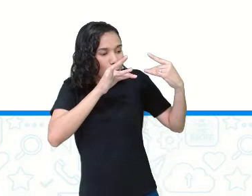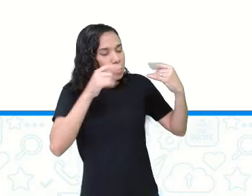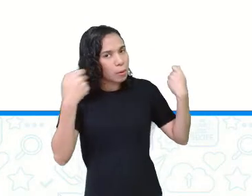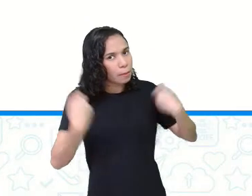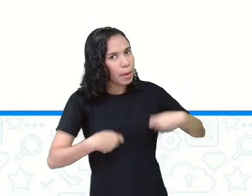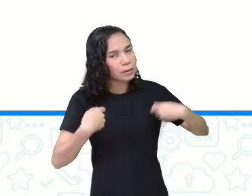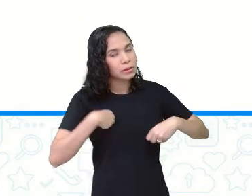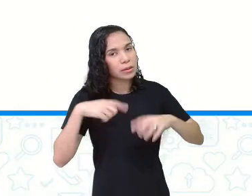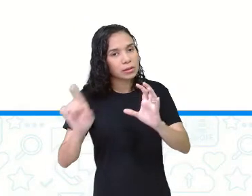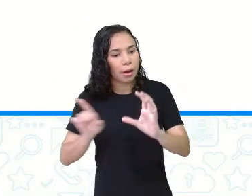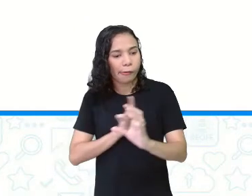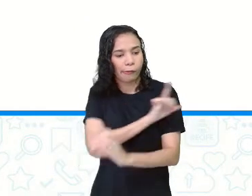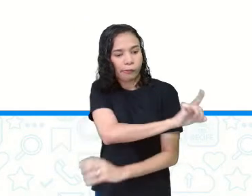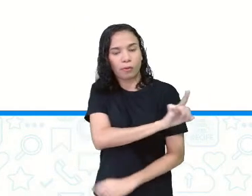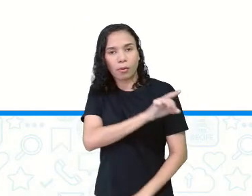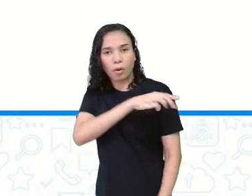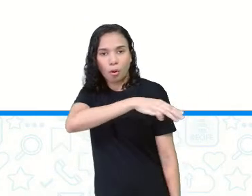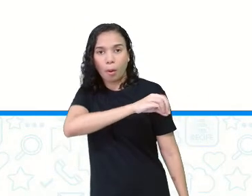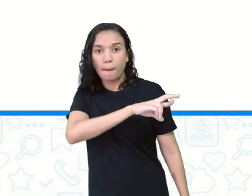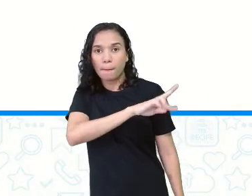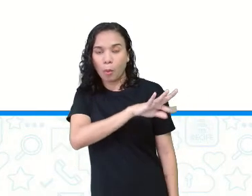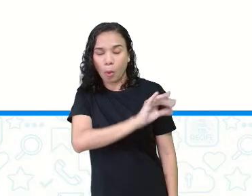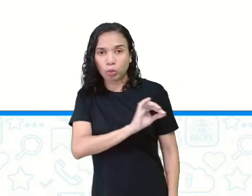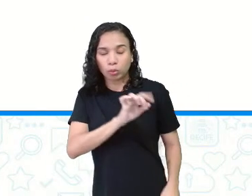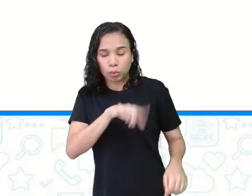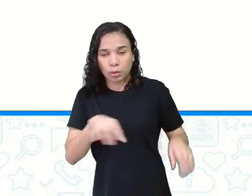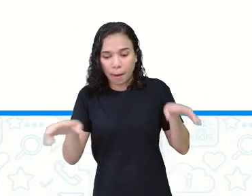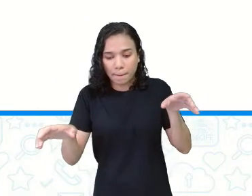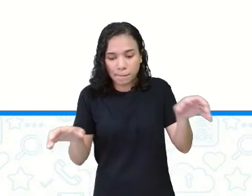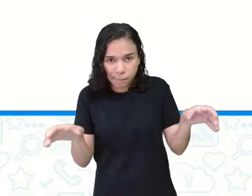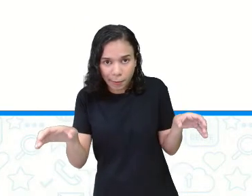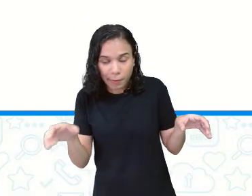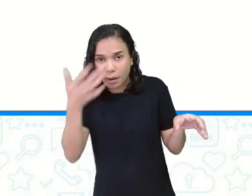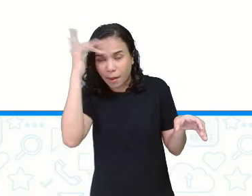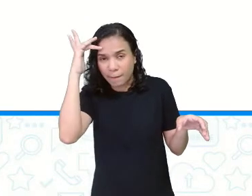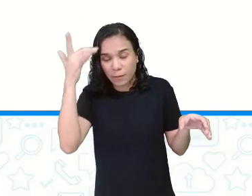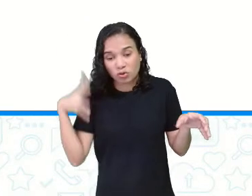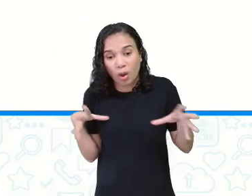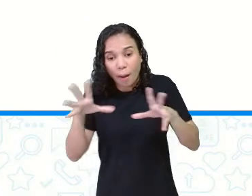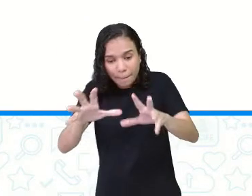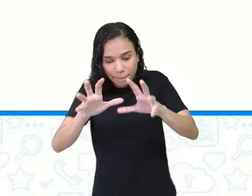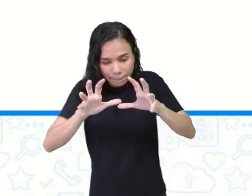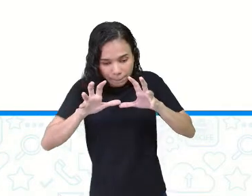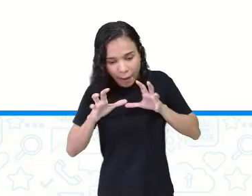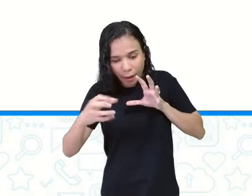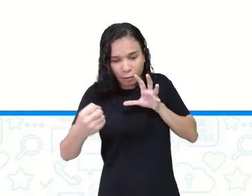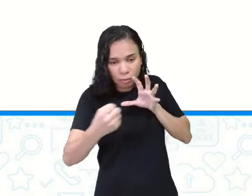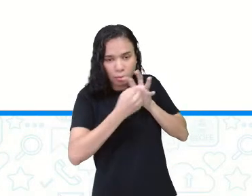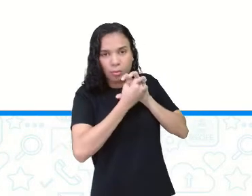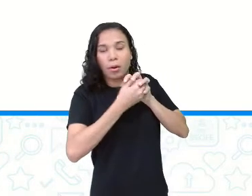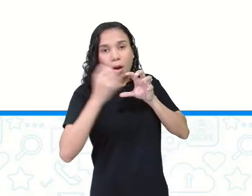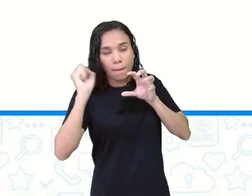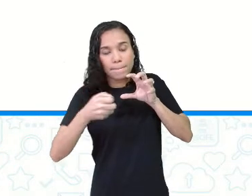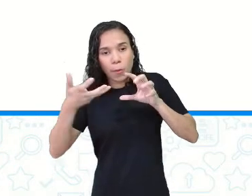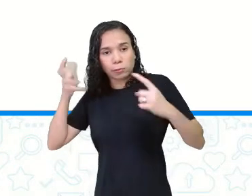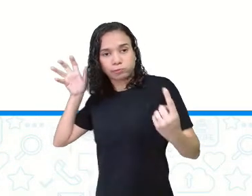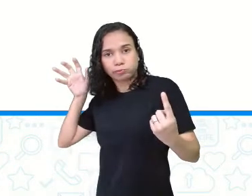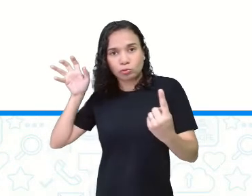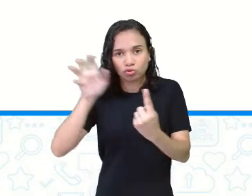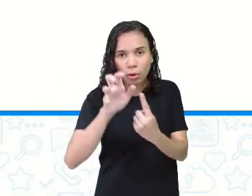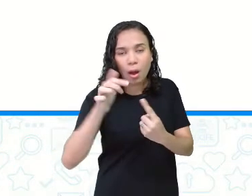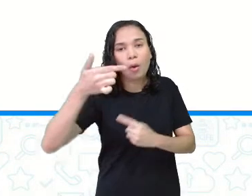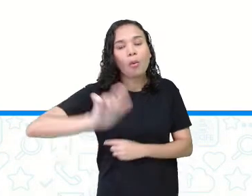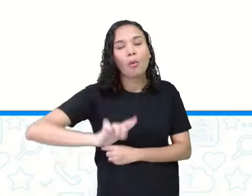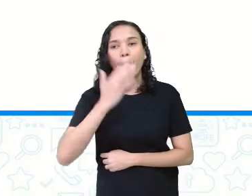vai para o morto. Quando a pessoa queimada agarra a bola, ela pode queimar um inimigo do outro